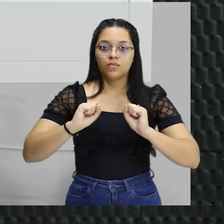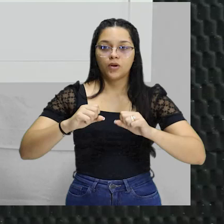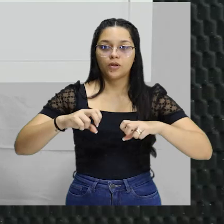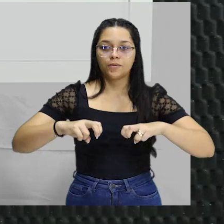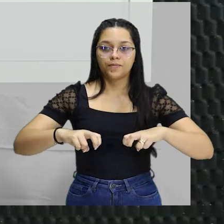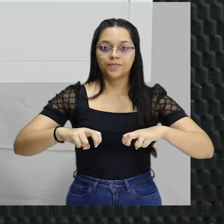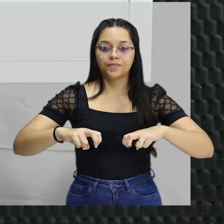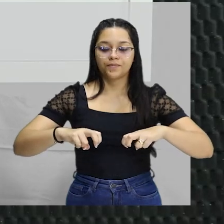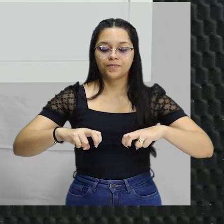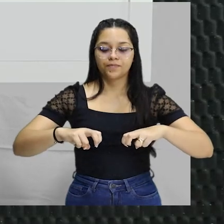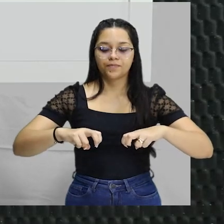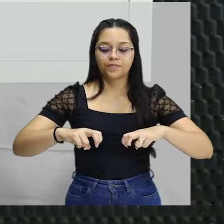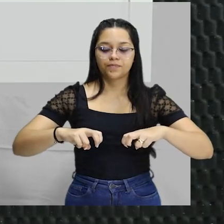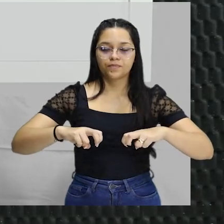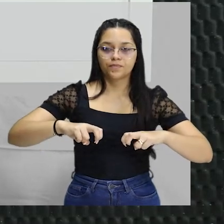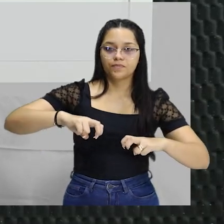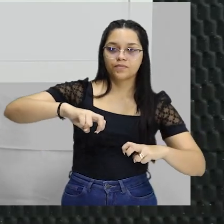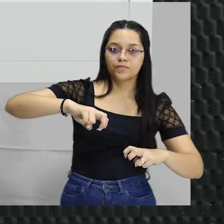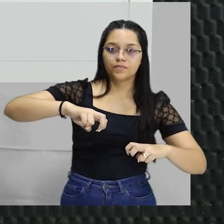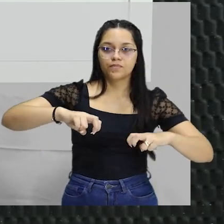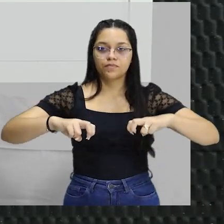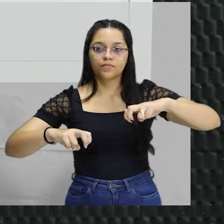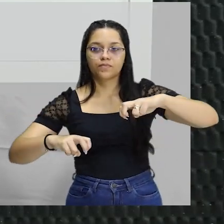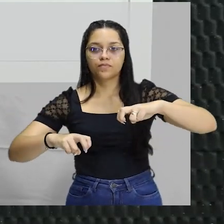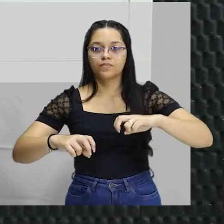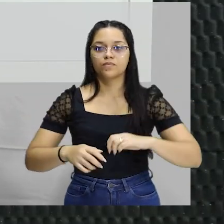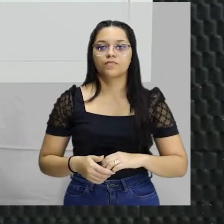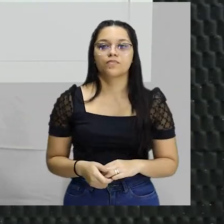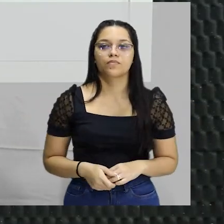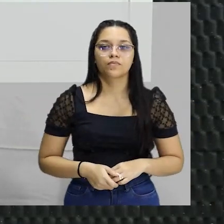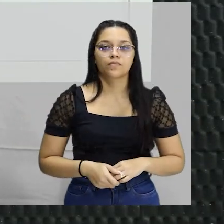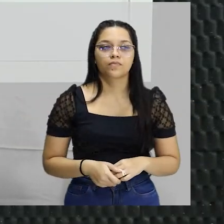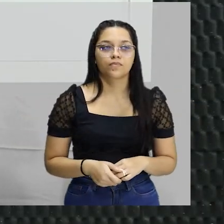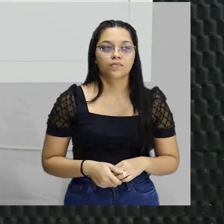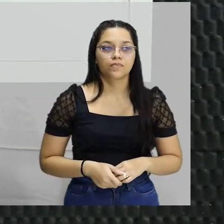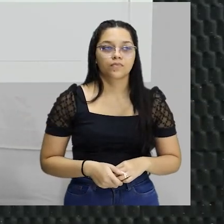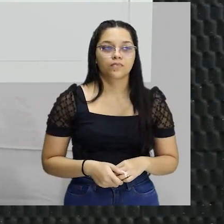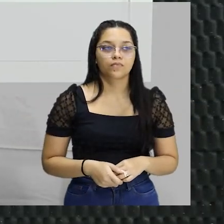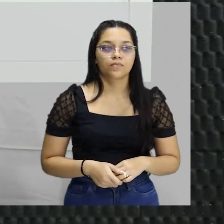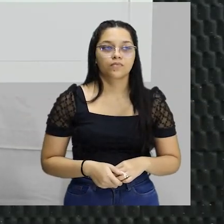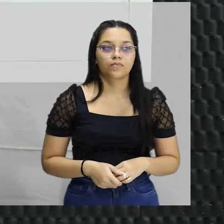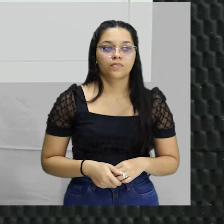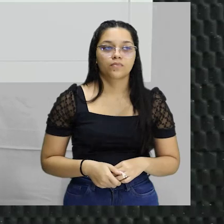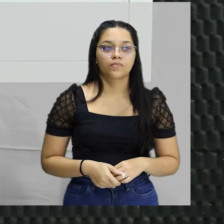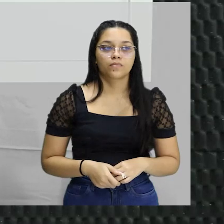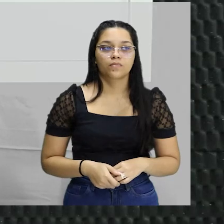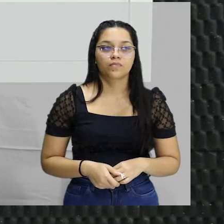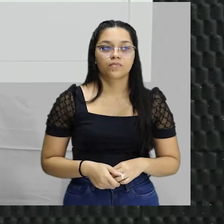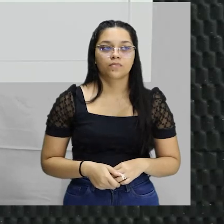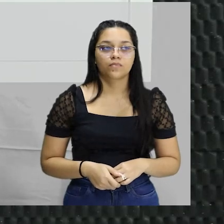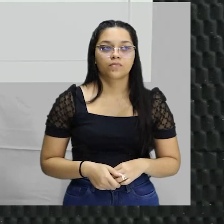equilíbrio, tá? Do jeito que está aqui. Então, vamos supor que eu tenho aqui, ó,